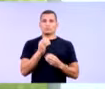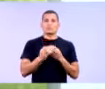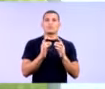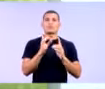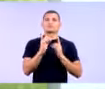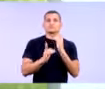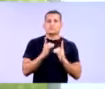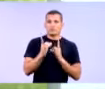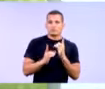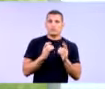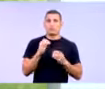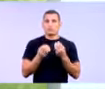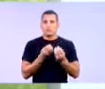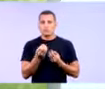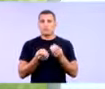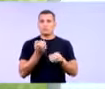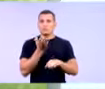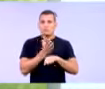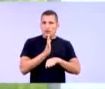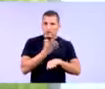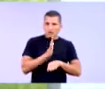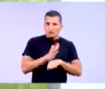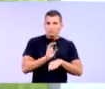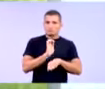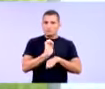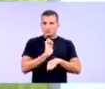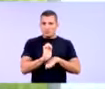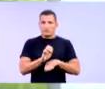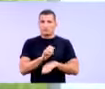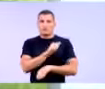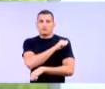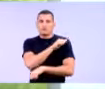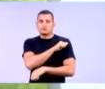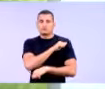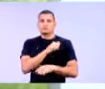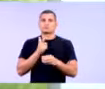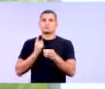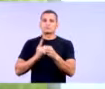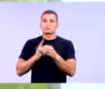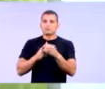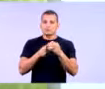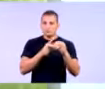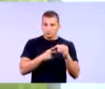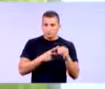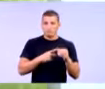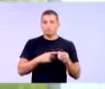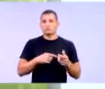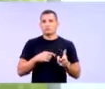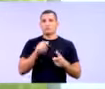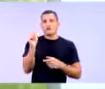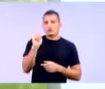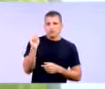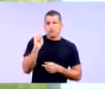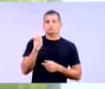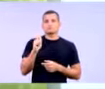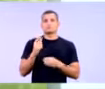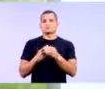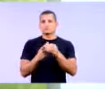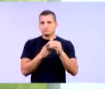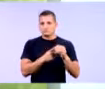ser a prática do estágio para o aluno que mora em Machadinho, que faz lá no Polo Buritis, Ariquemes, como é que vai ser isso?